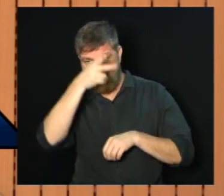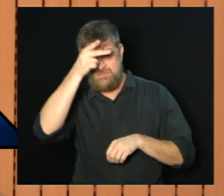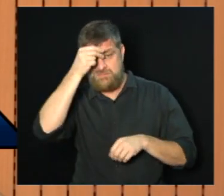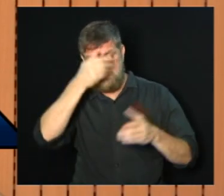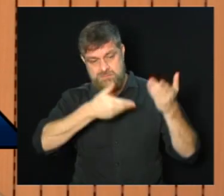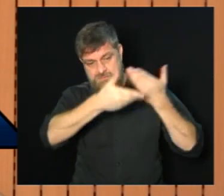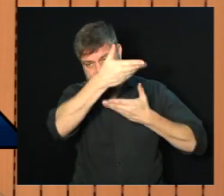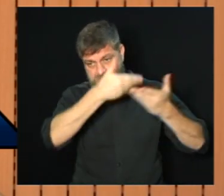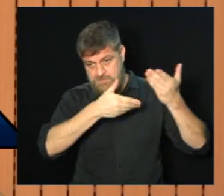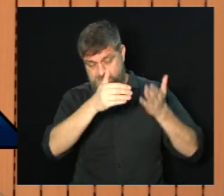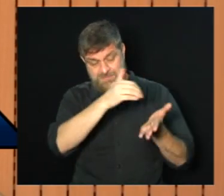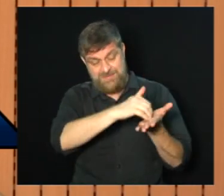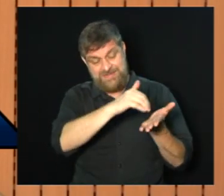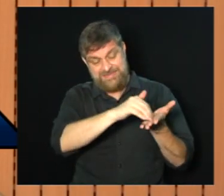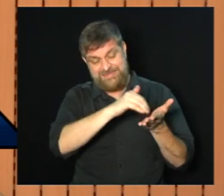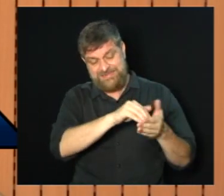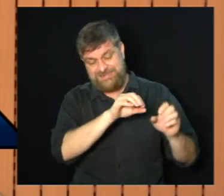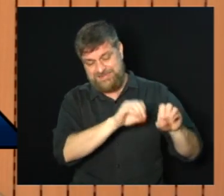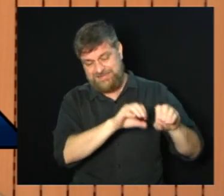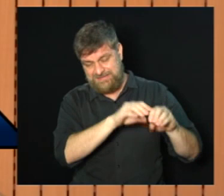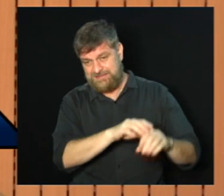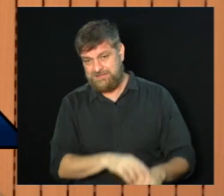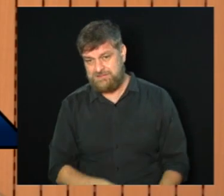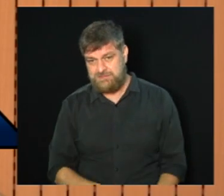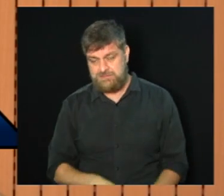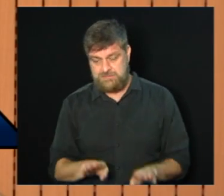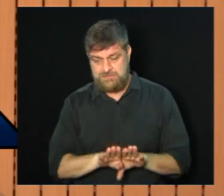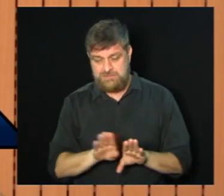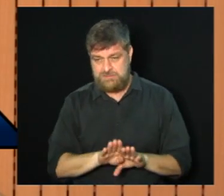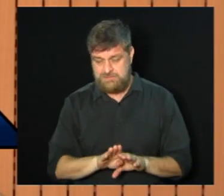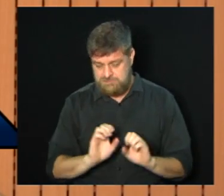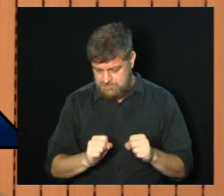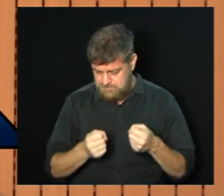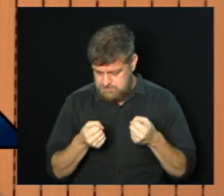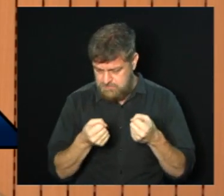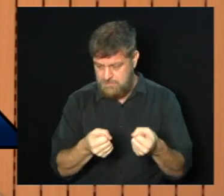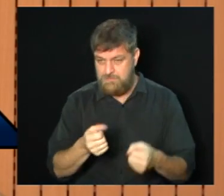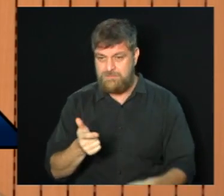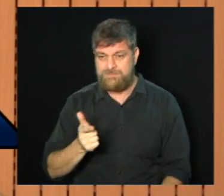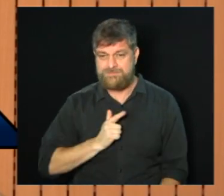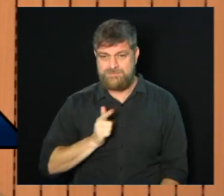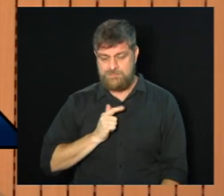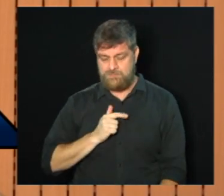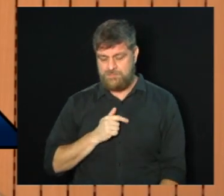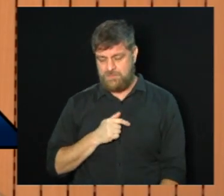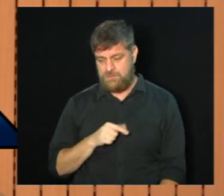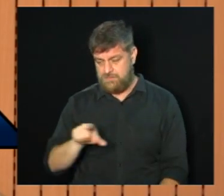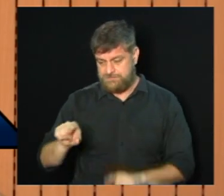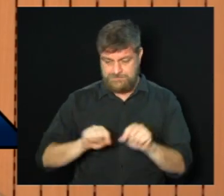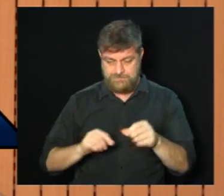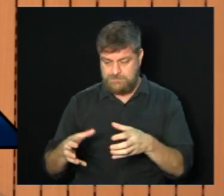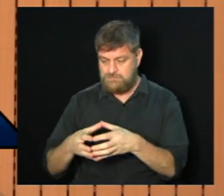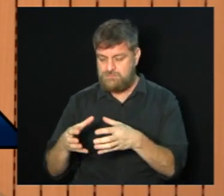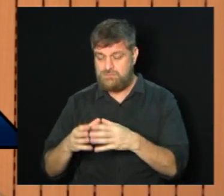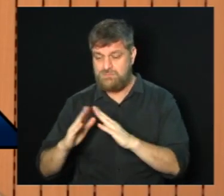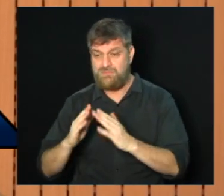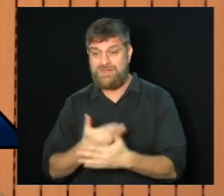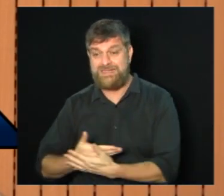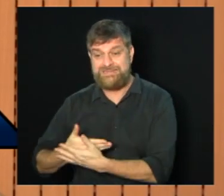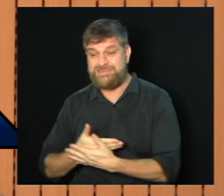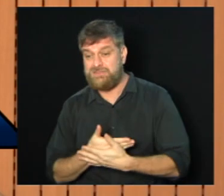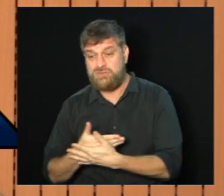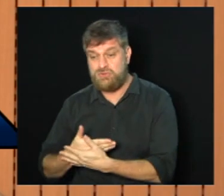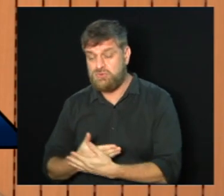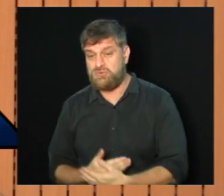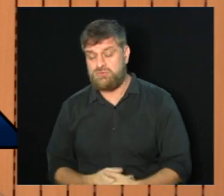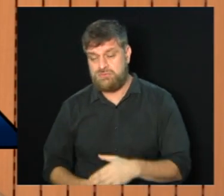que eu com a Secretaria de Educação, para que tente fazer esse esforço, para que tente priorizar as ONGs, as escolas que